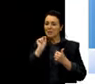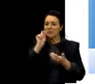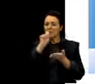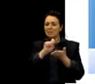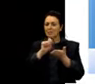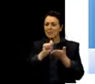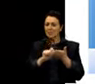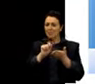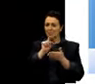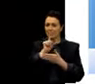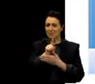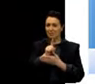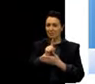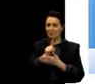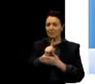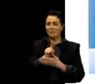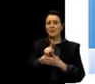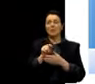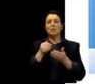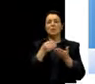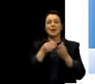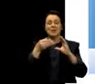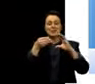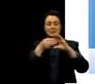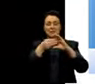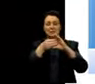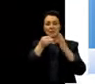aqui? Uma célula inicial